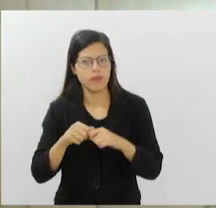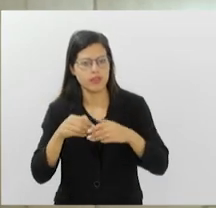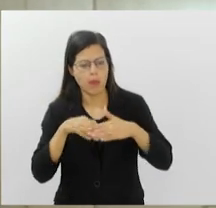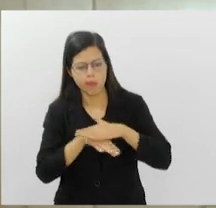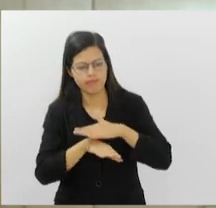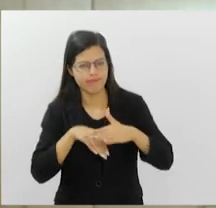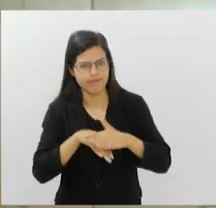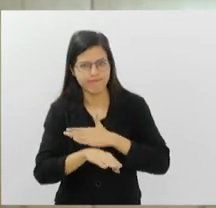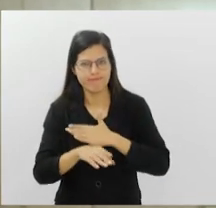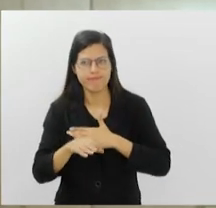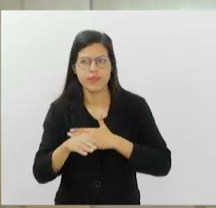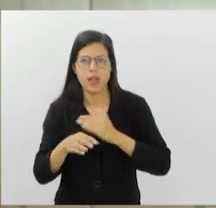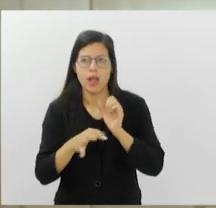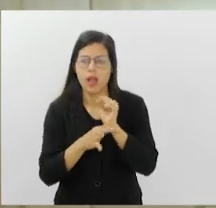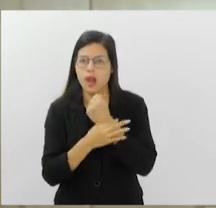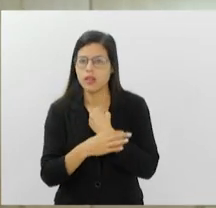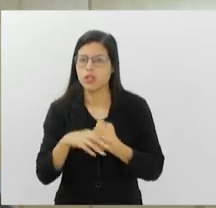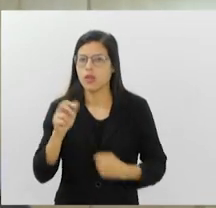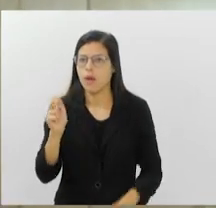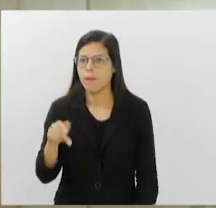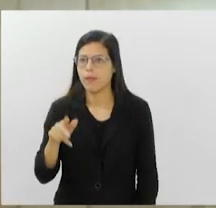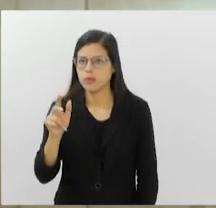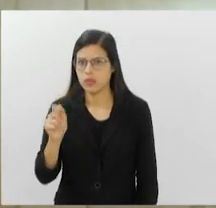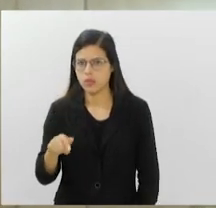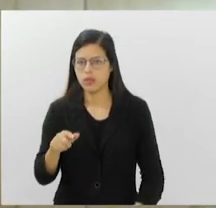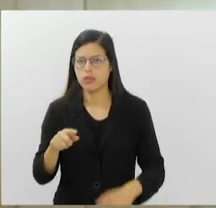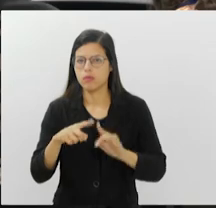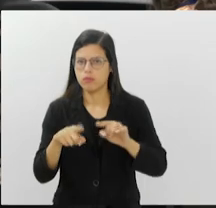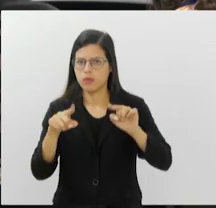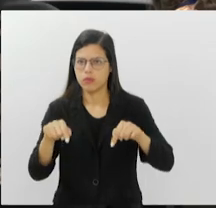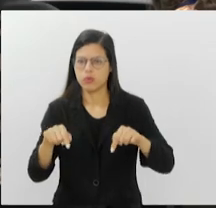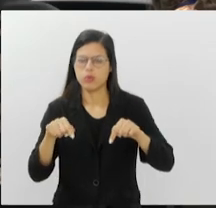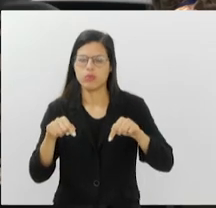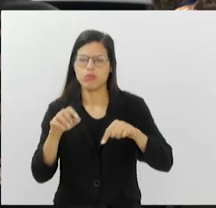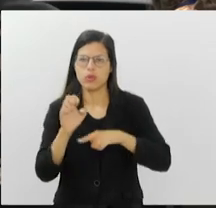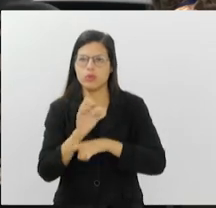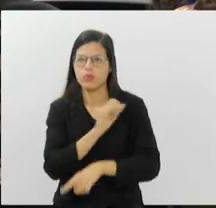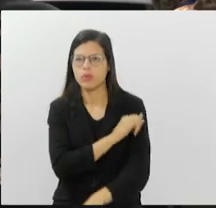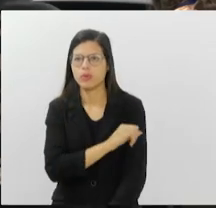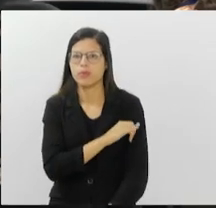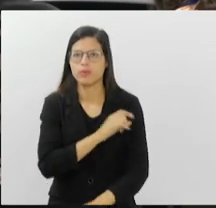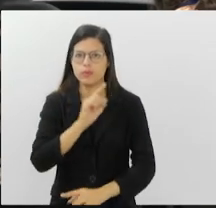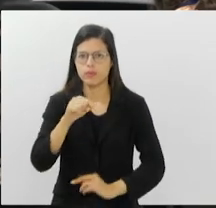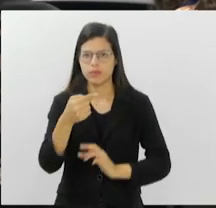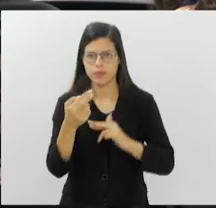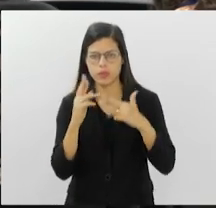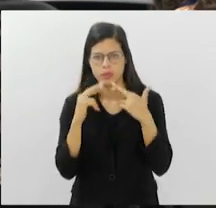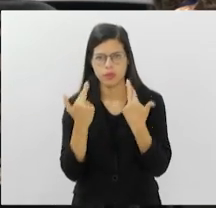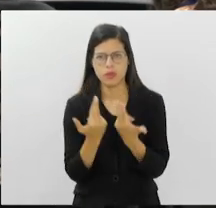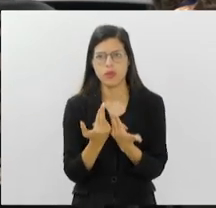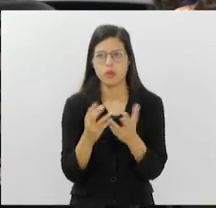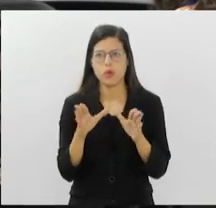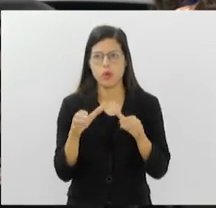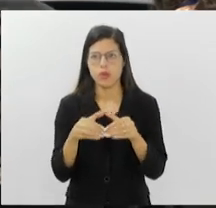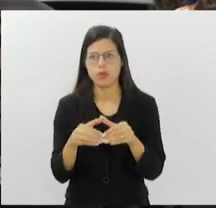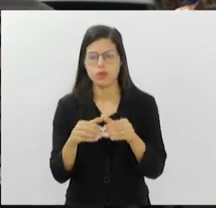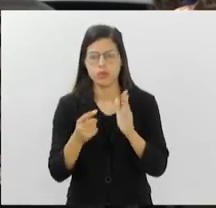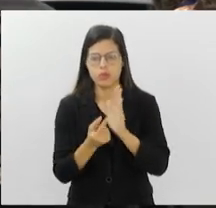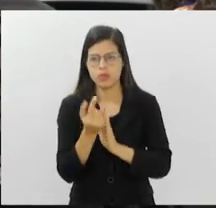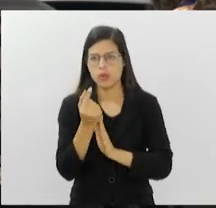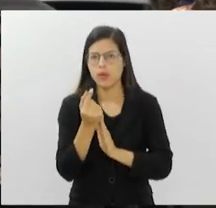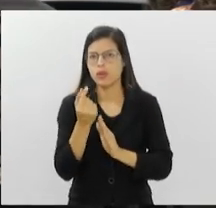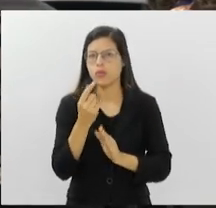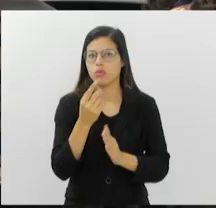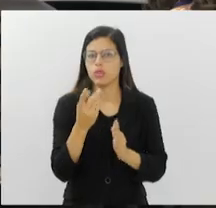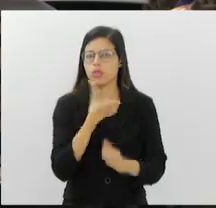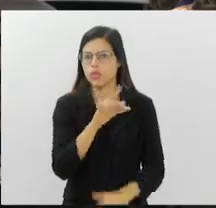garantir a aposentadoria no médio e no longo prazo para os servidores do Estado do Rio de Janeiro. A próxima reunião da Comissão de Orçamento está prevista para acontecer no